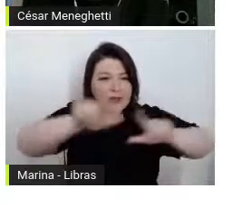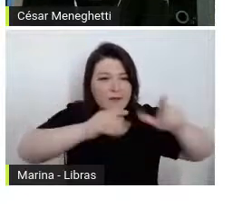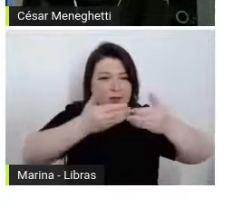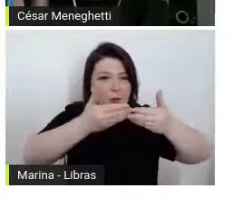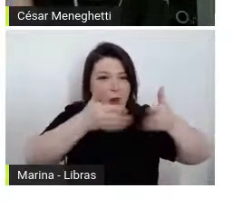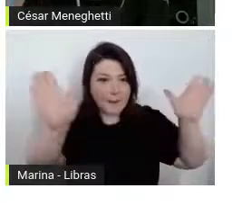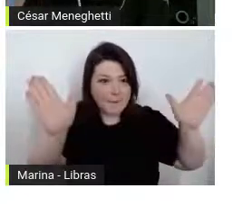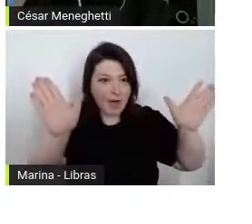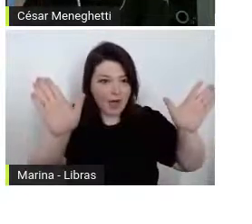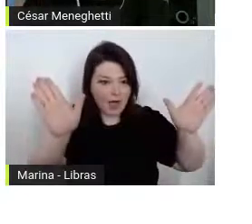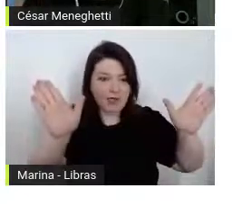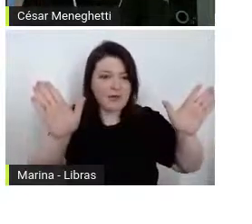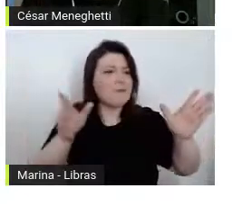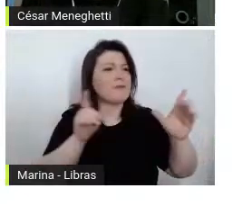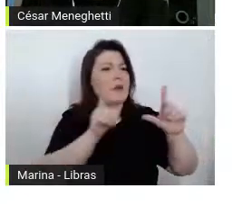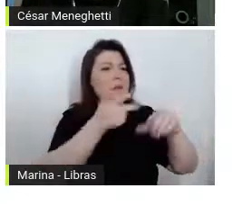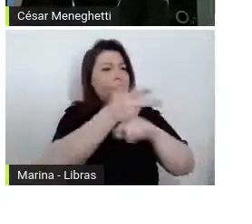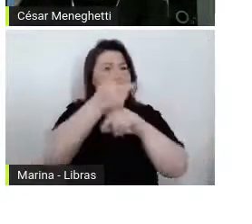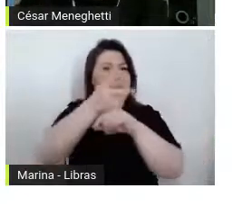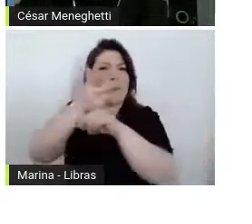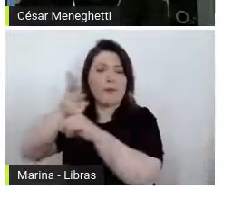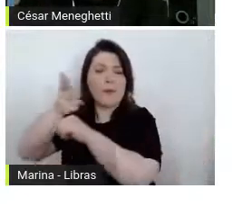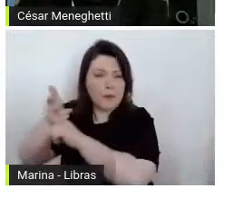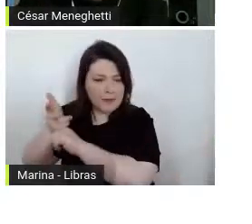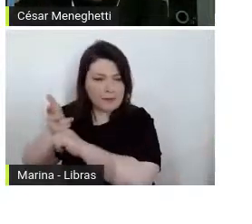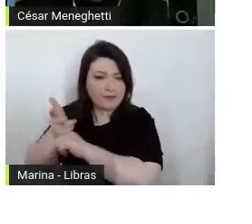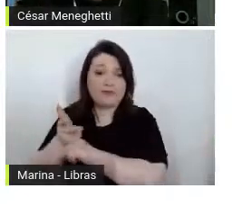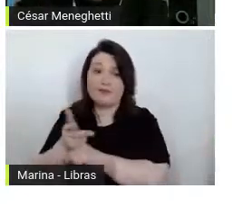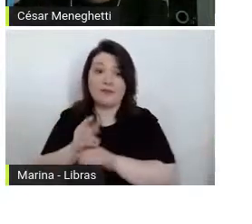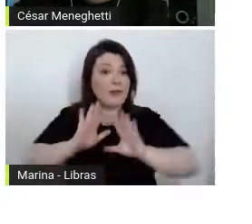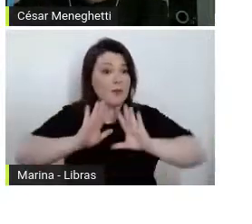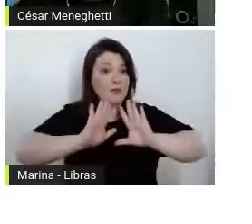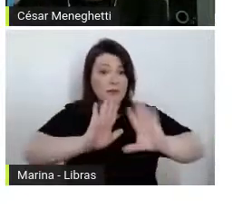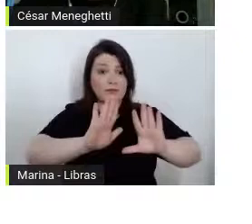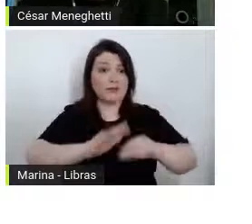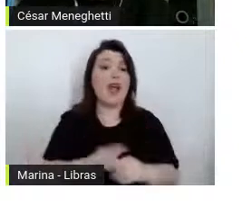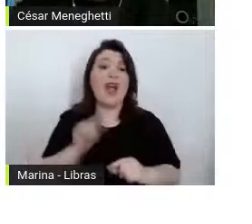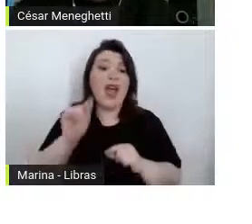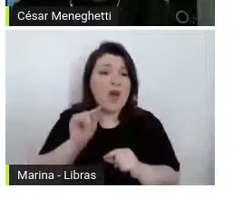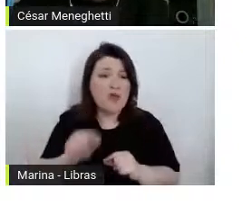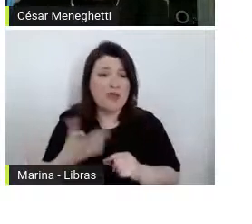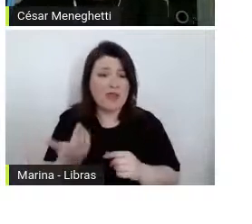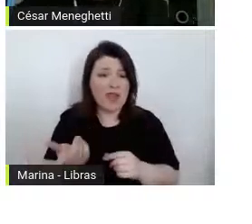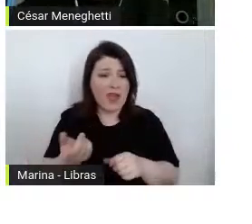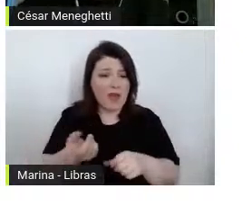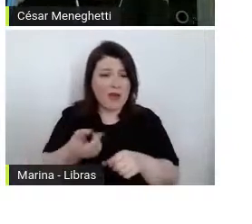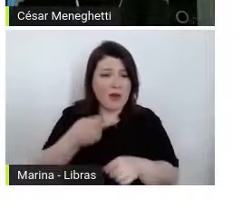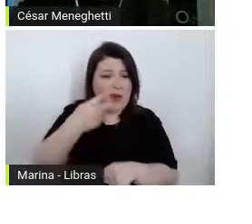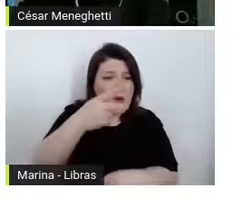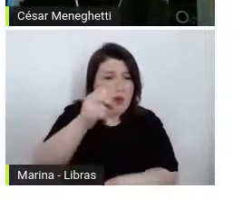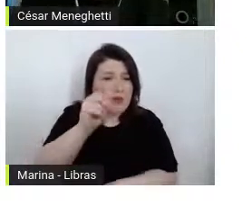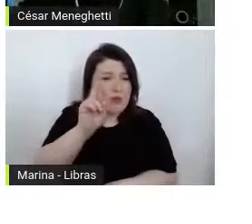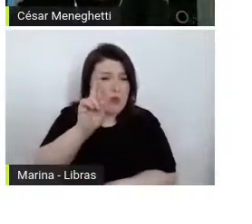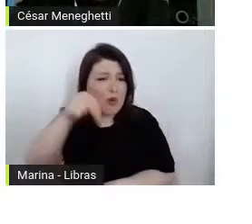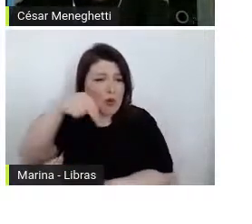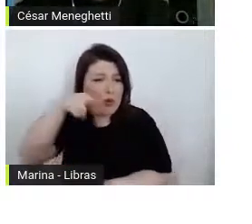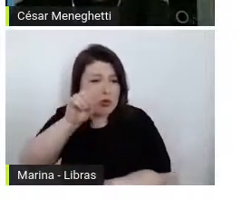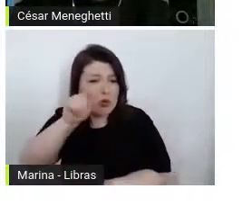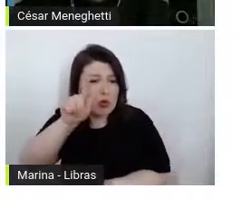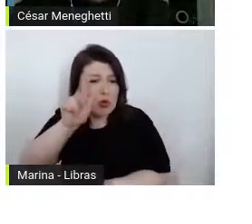uma vez só, senão vão me processar. E praticamente, o que que era? Pornografia, violência,